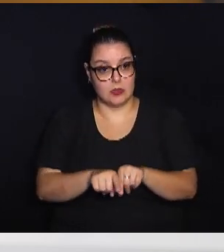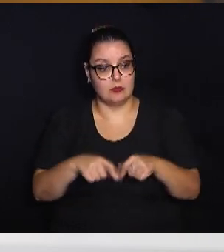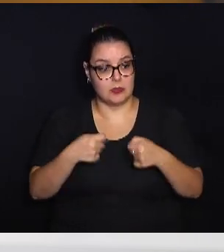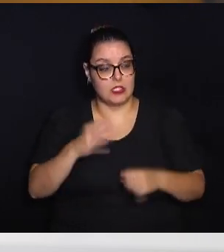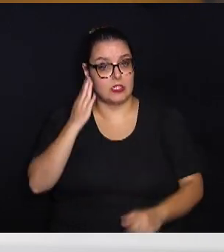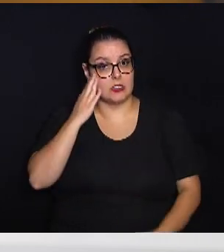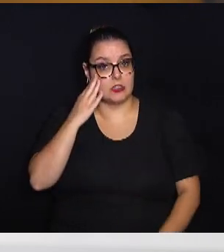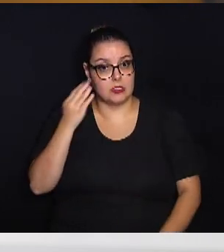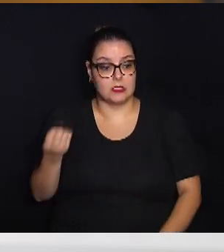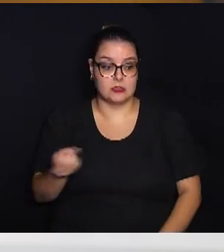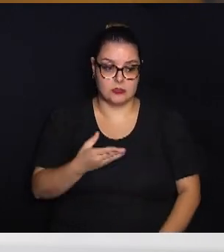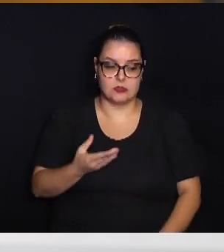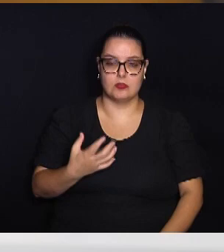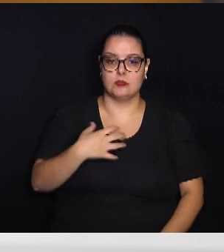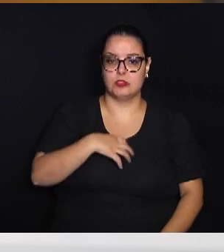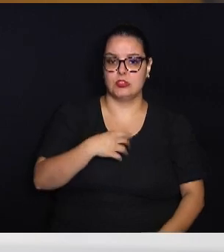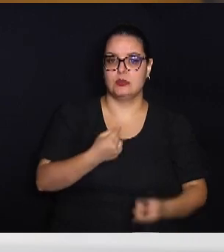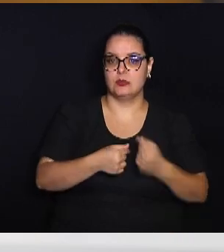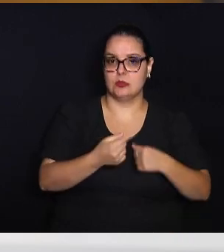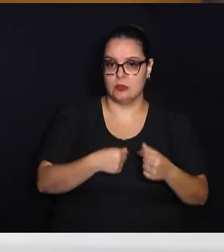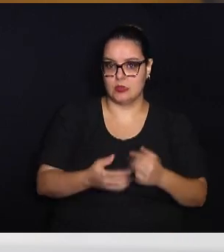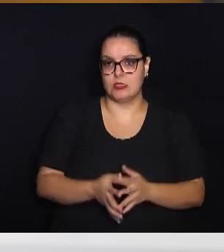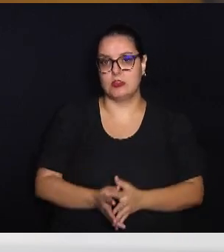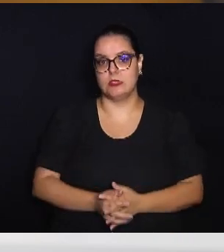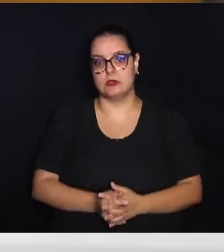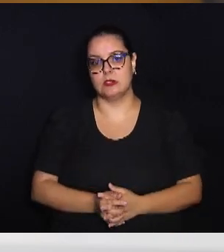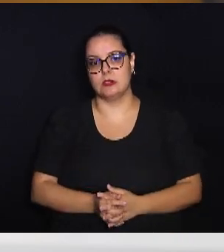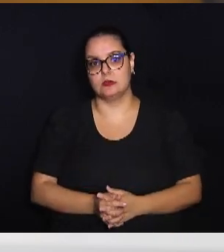também tem que entender essa nova situação financeira